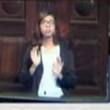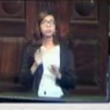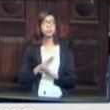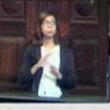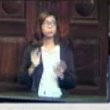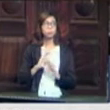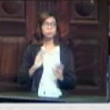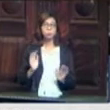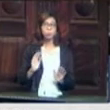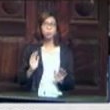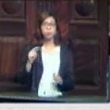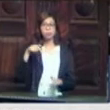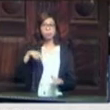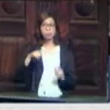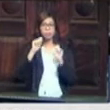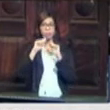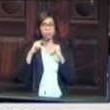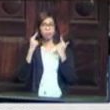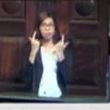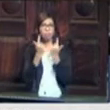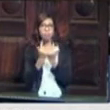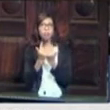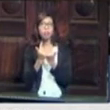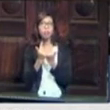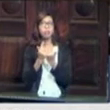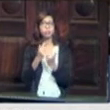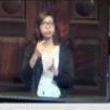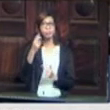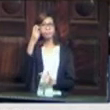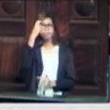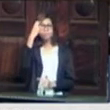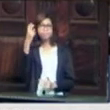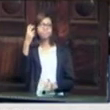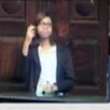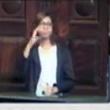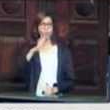a essa casa sabedoria